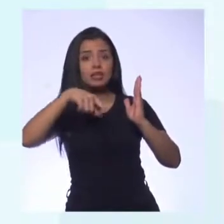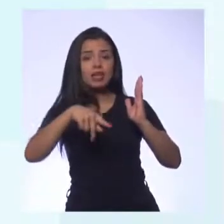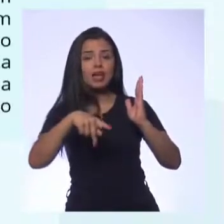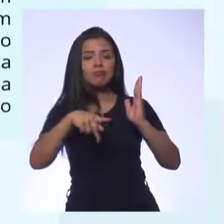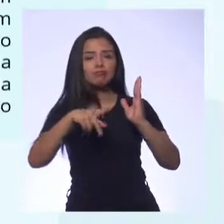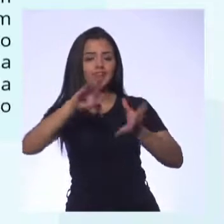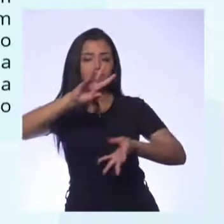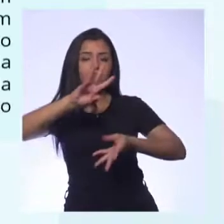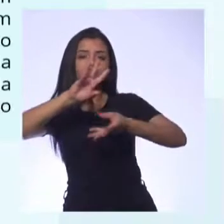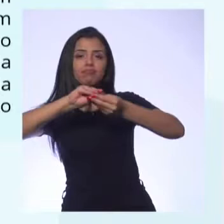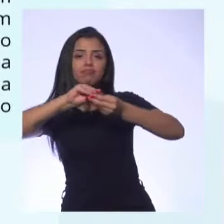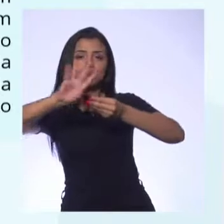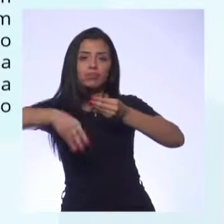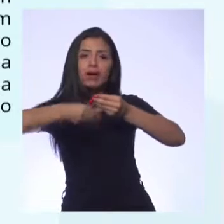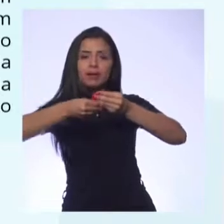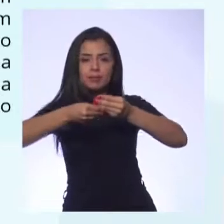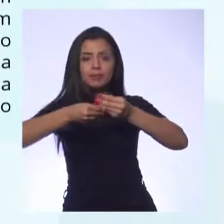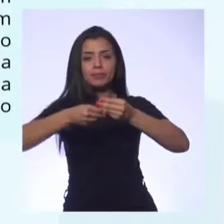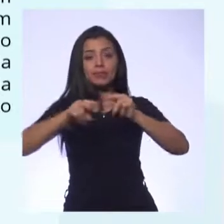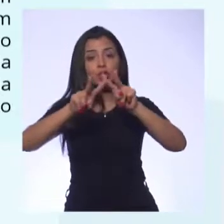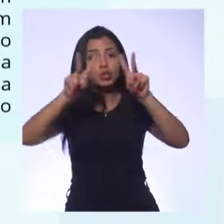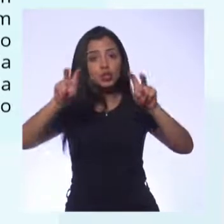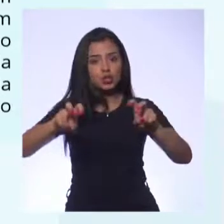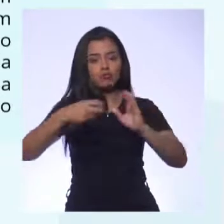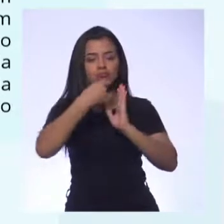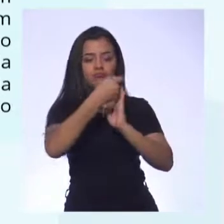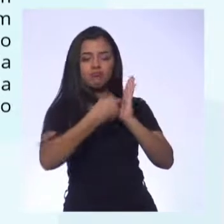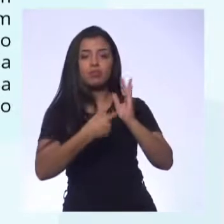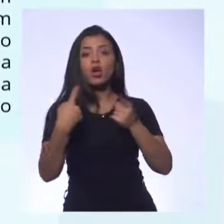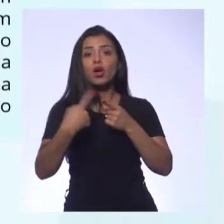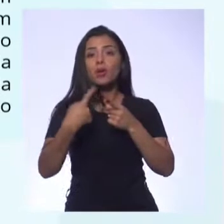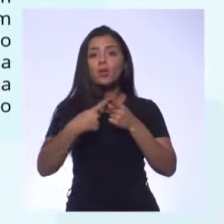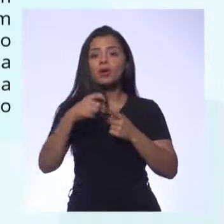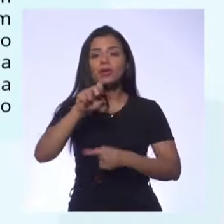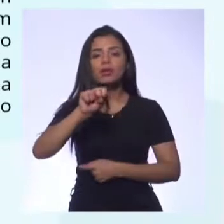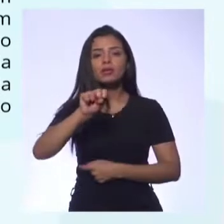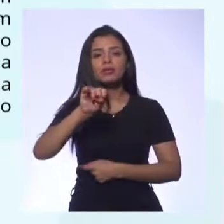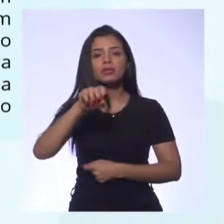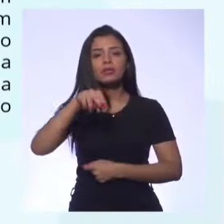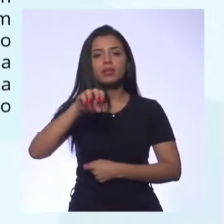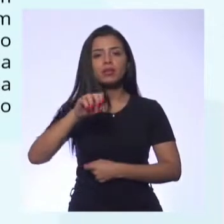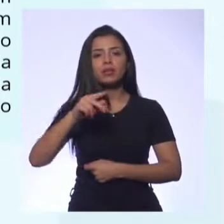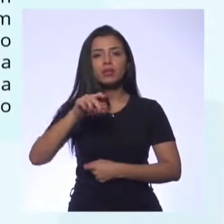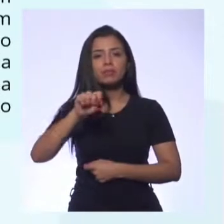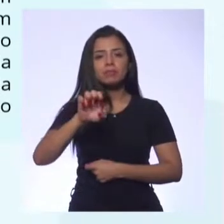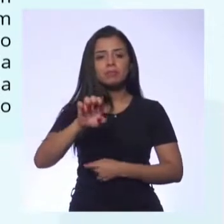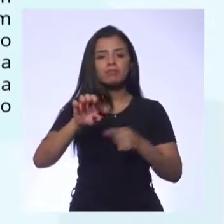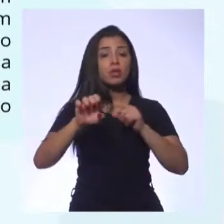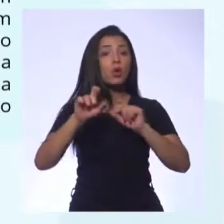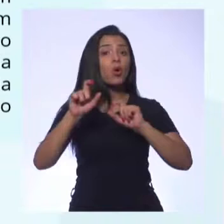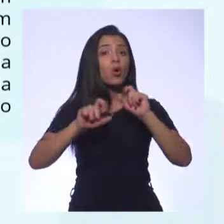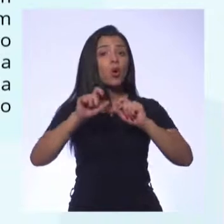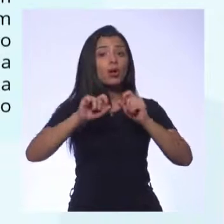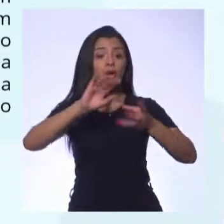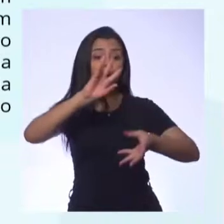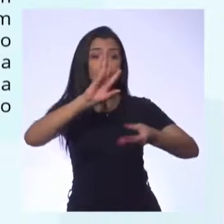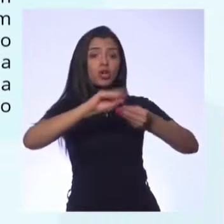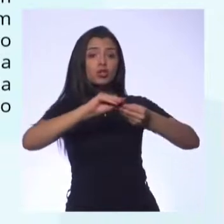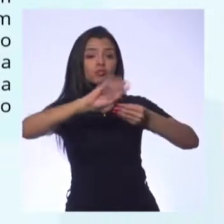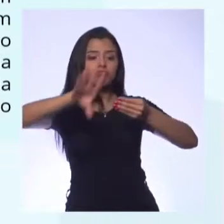sinopse. Sinopse, então, é um resumo crítico sobre algo. E nesse contexto aqui da sinopse,